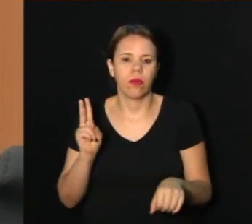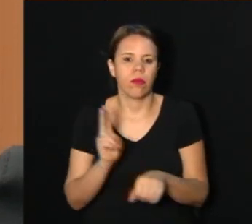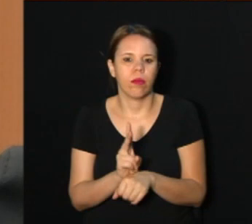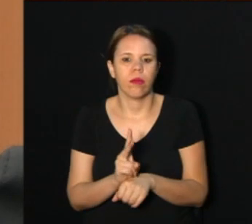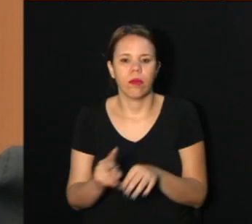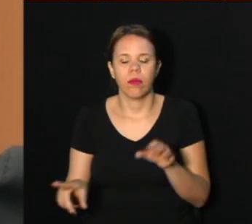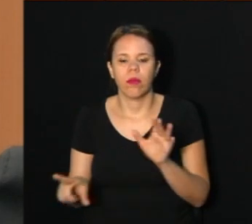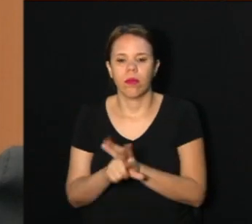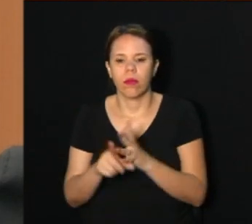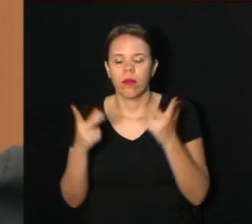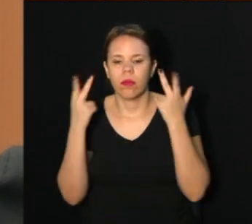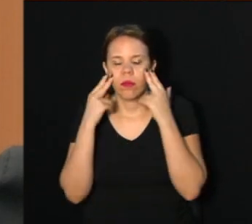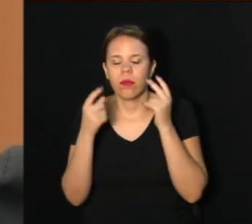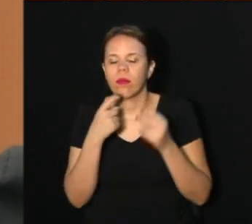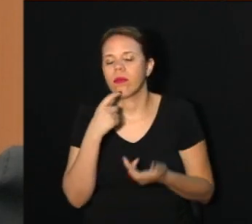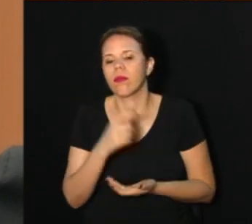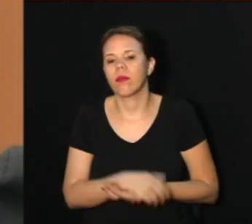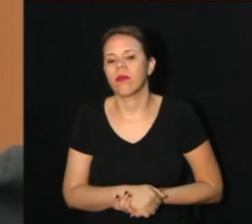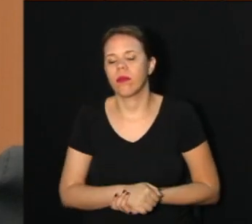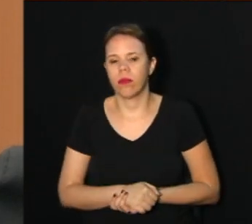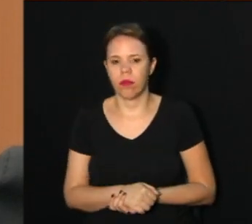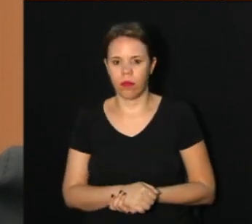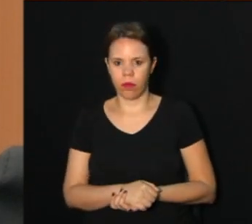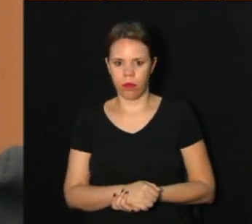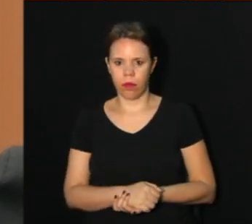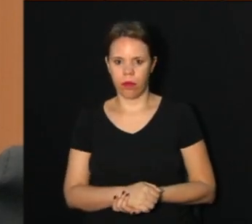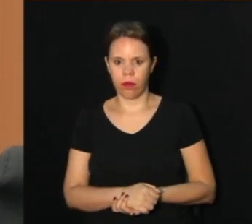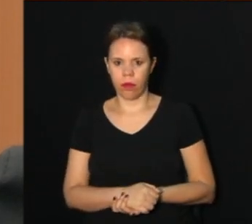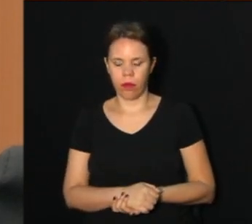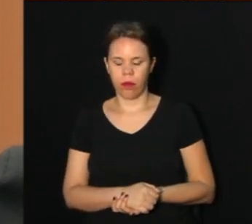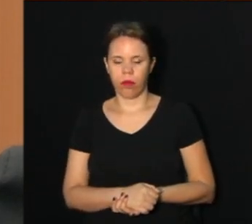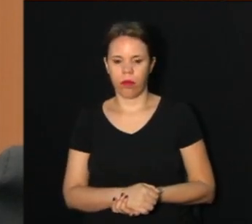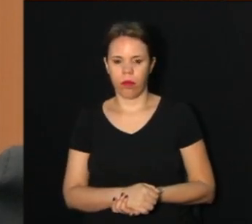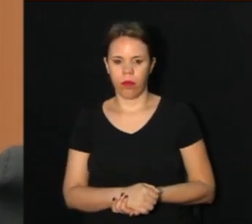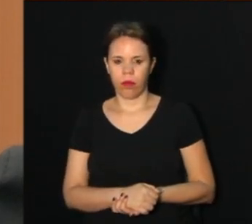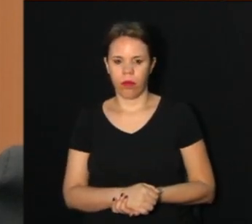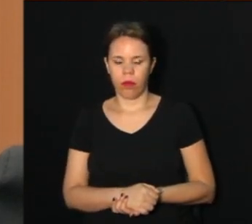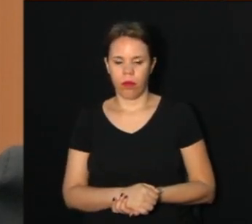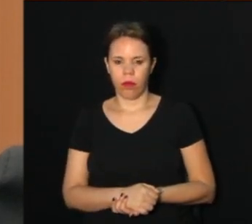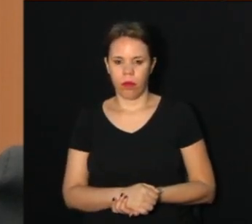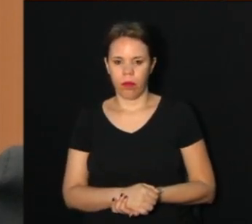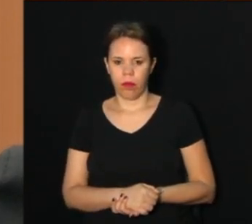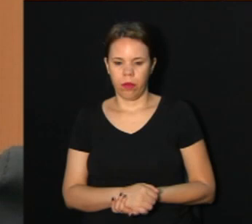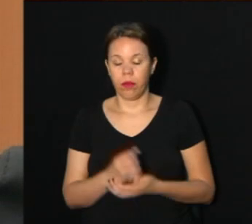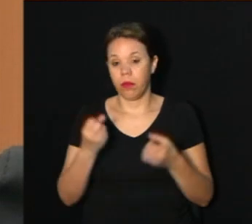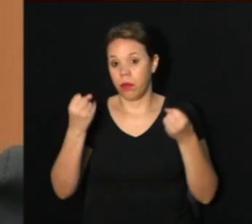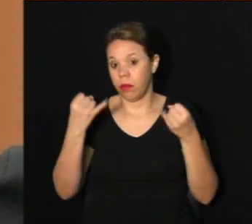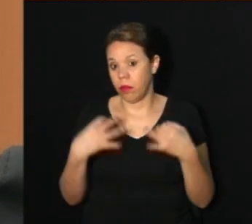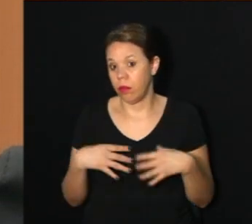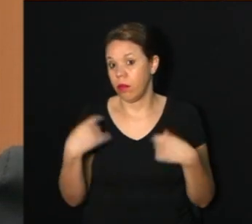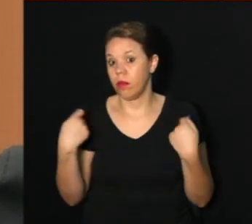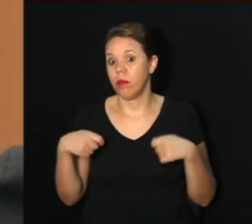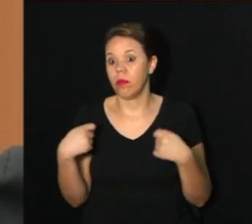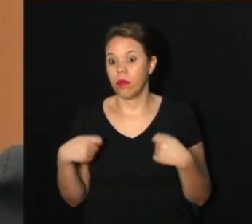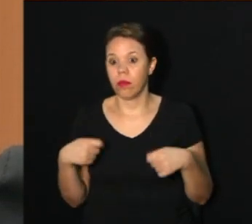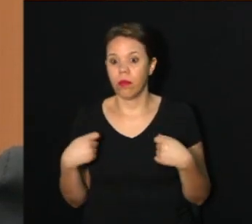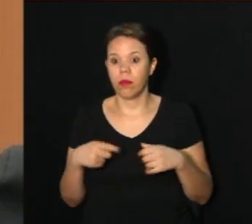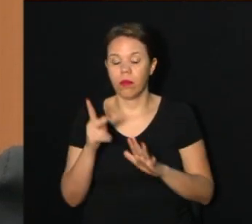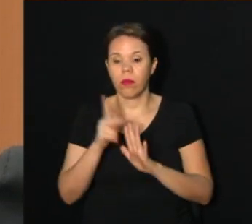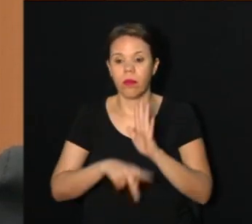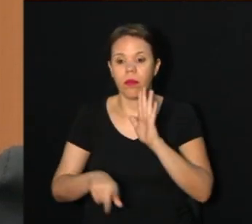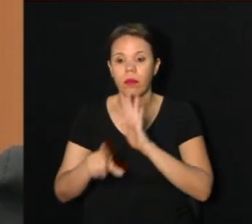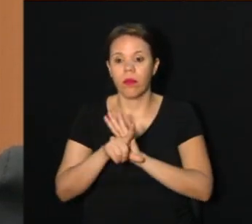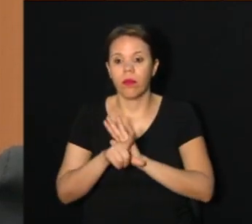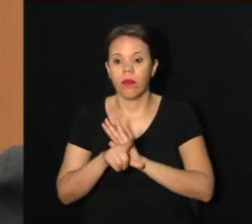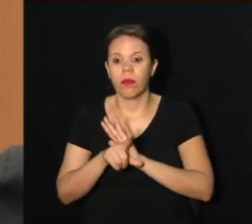pela Lei Orgânica. E, além disso tudo, apesar de, na explicação necessária, e o projeto de lei, é